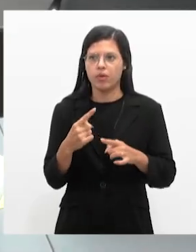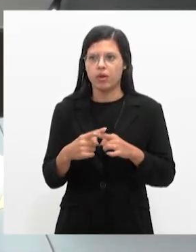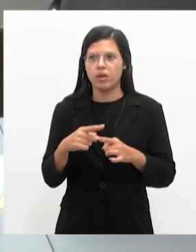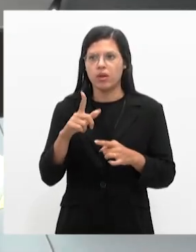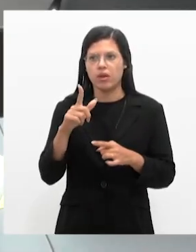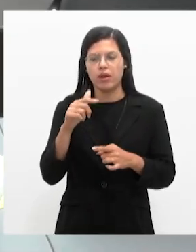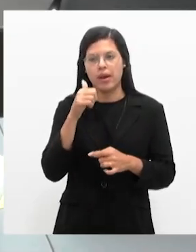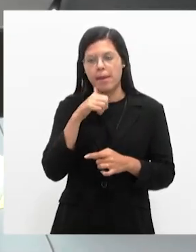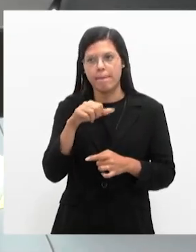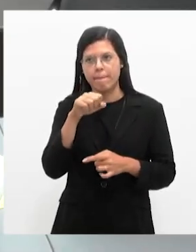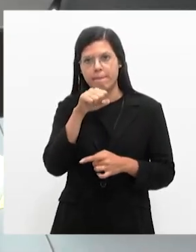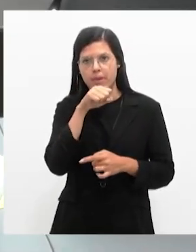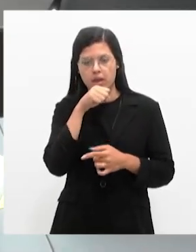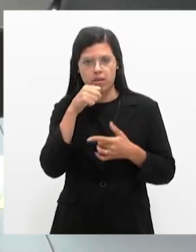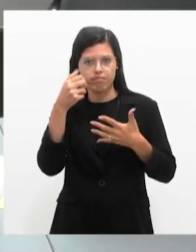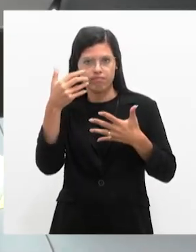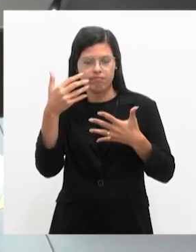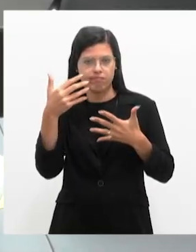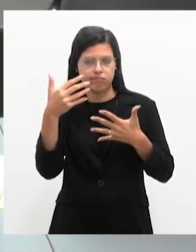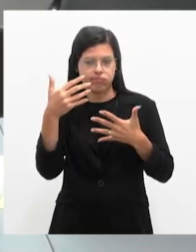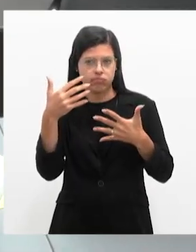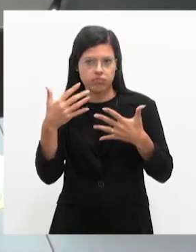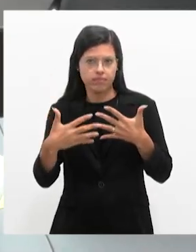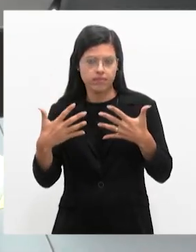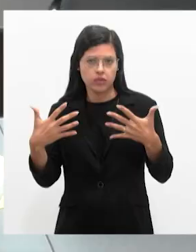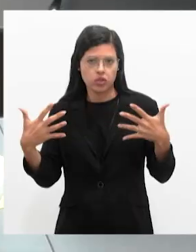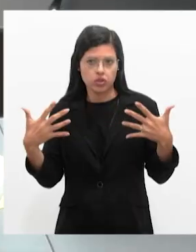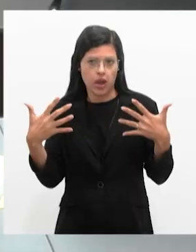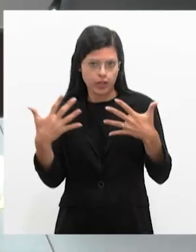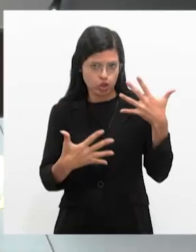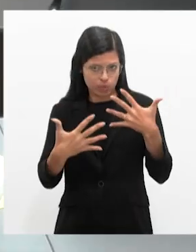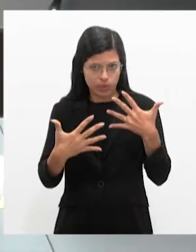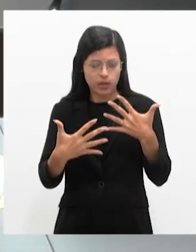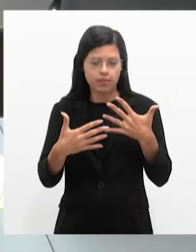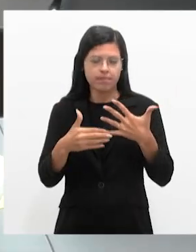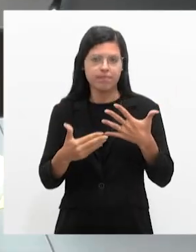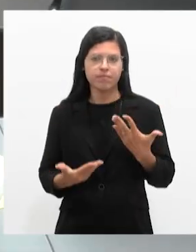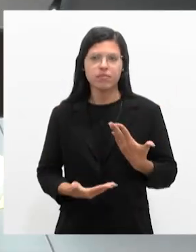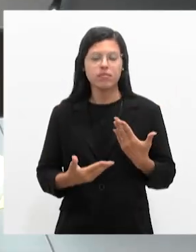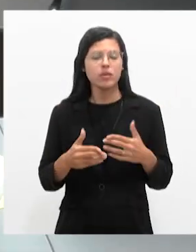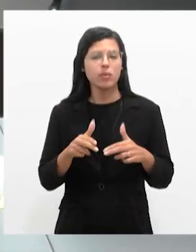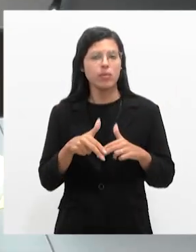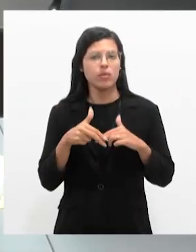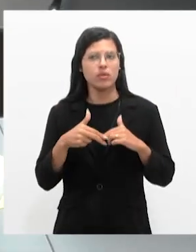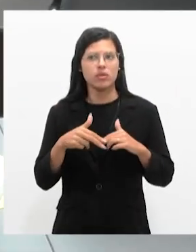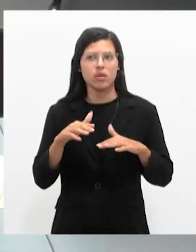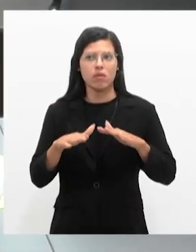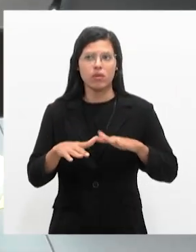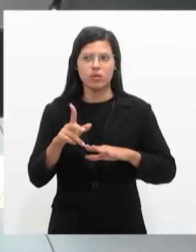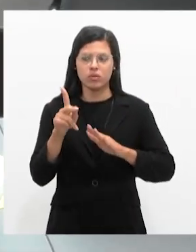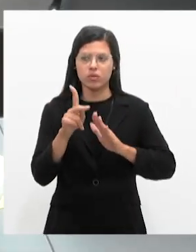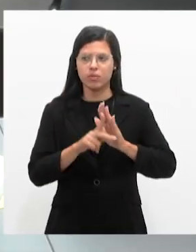atípica. Então, talvez o projeto de lei merecesse